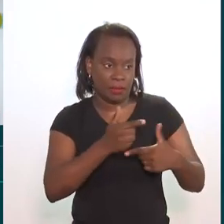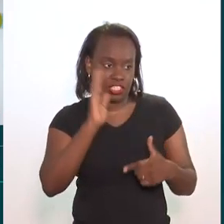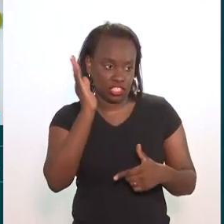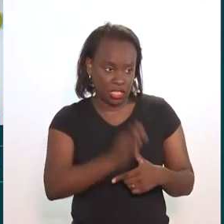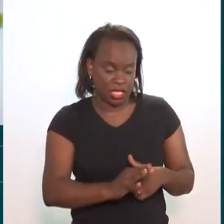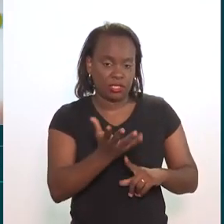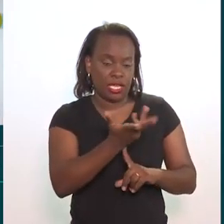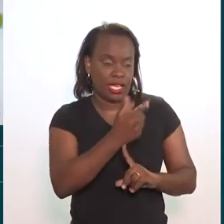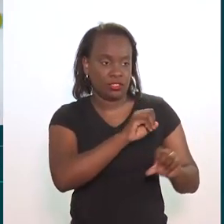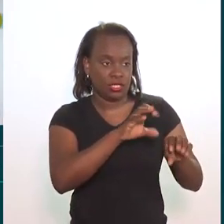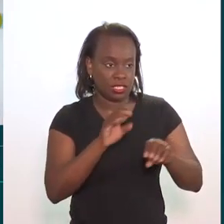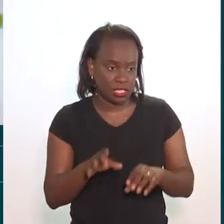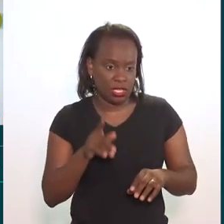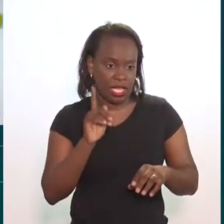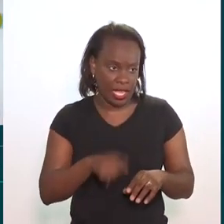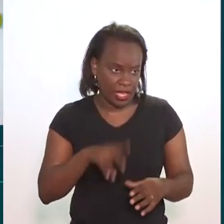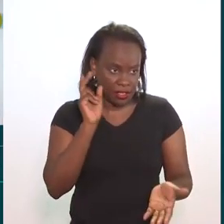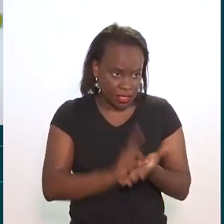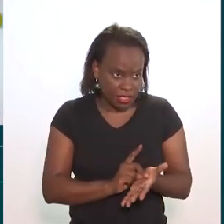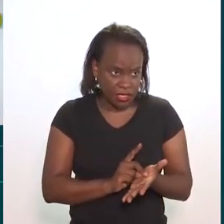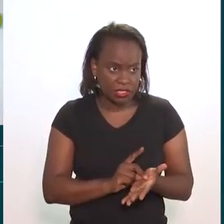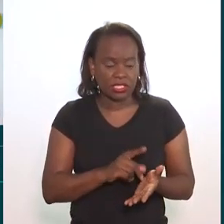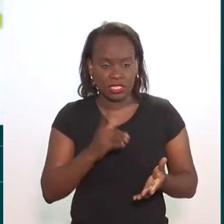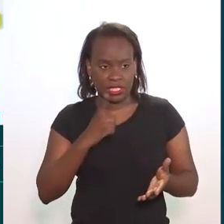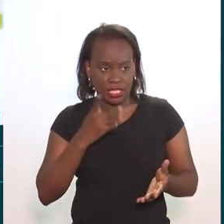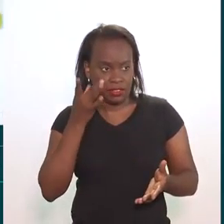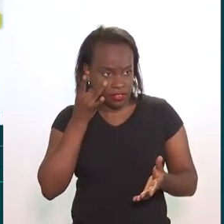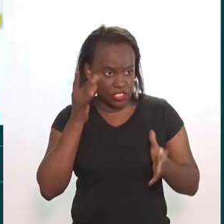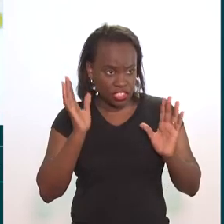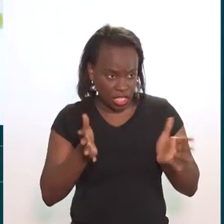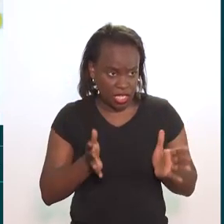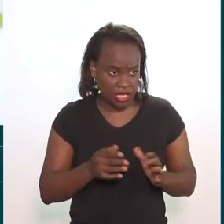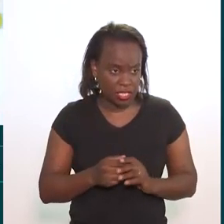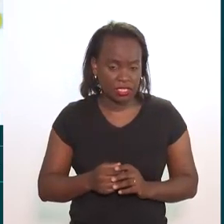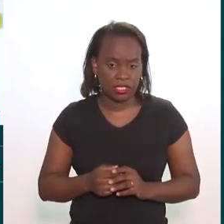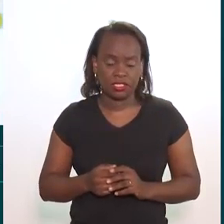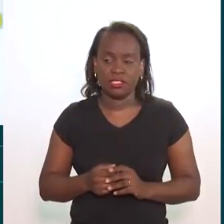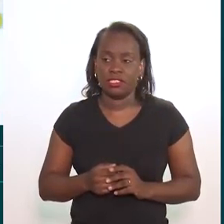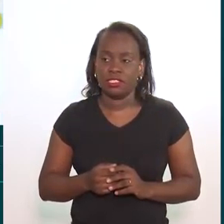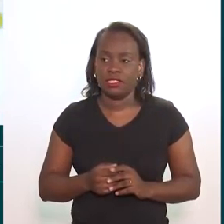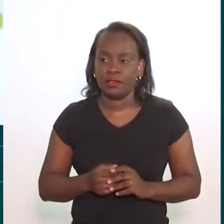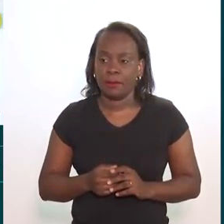mais diretamente na arte e educação, isso é uma realidade? A gente já está vivendo essa realidade?